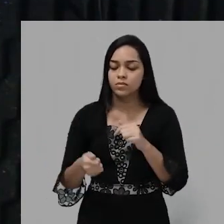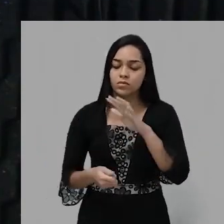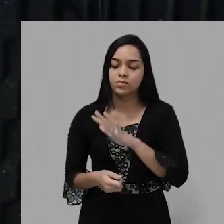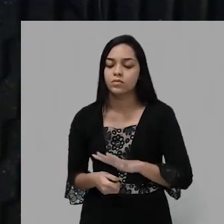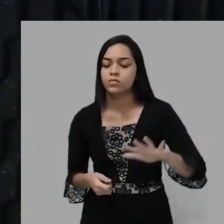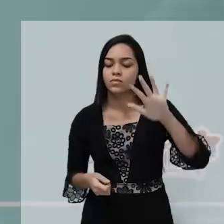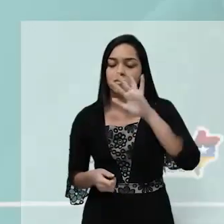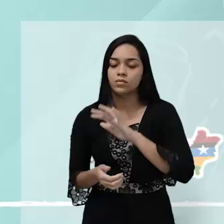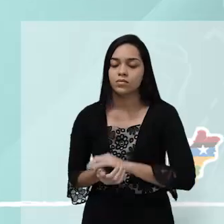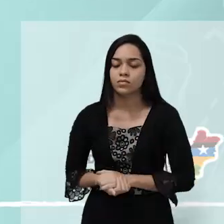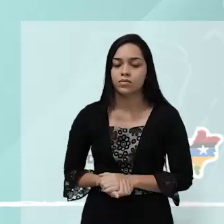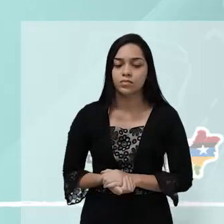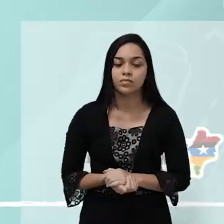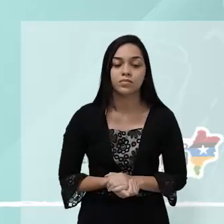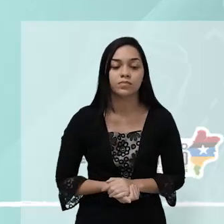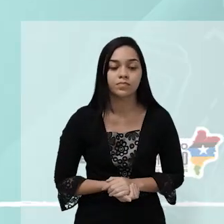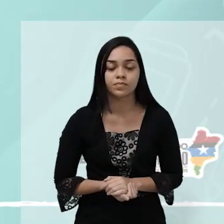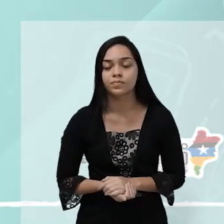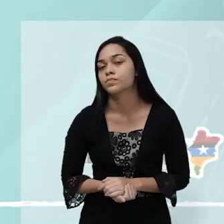europeu.